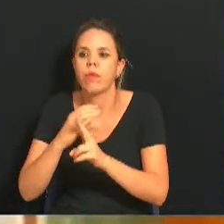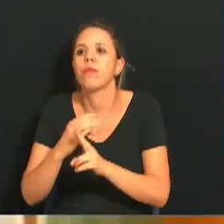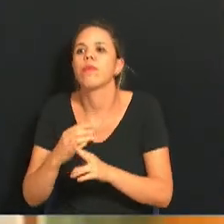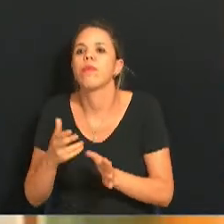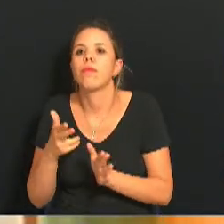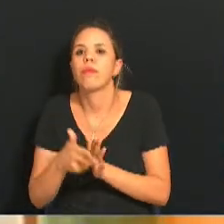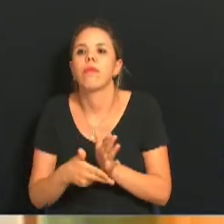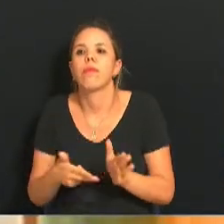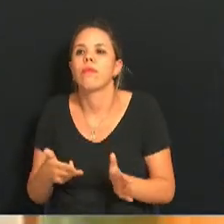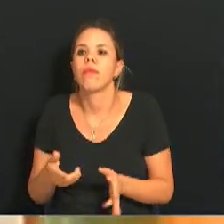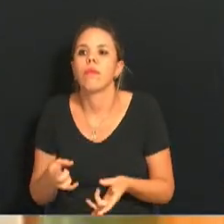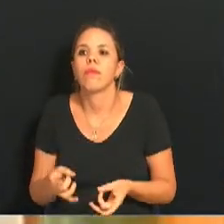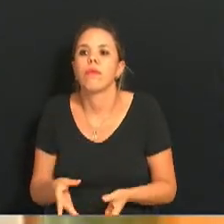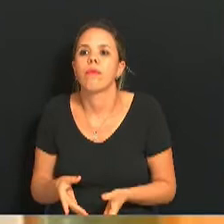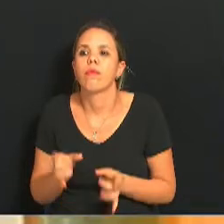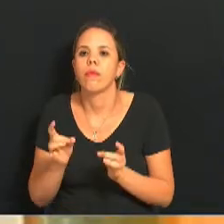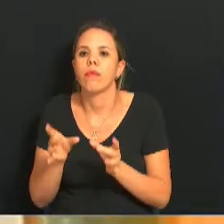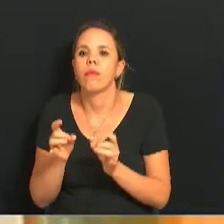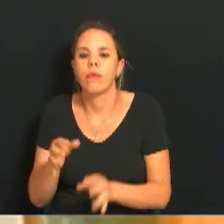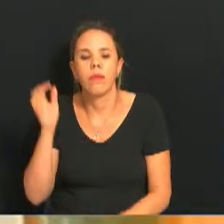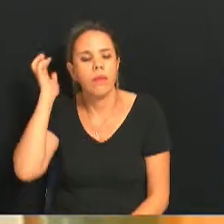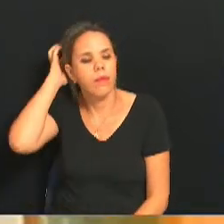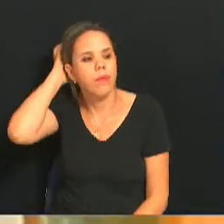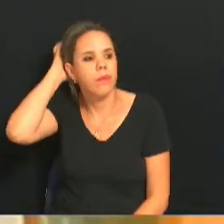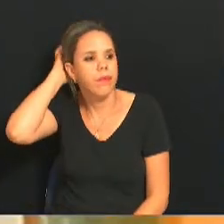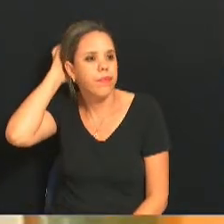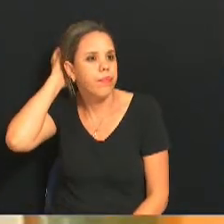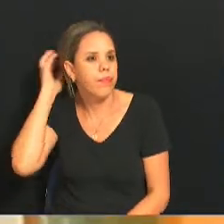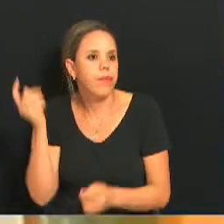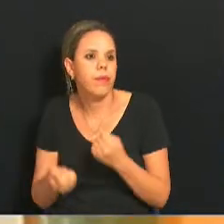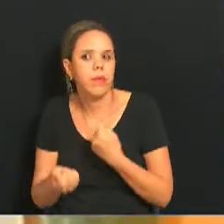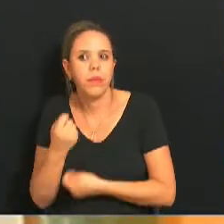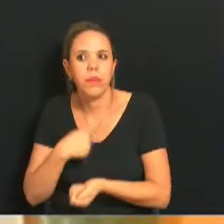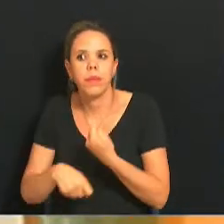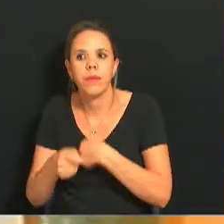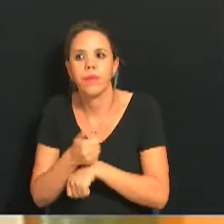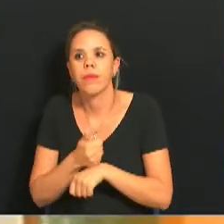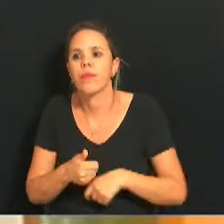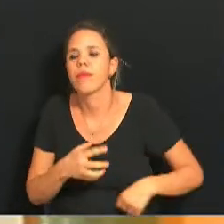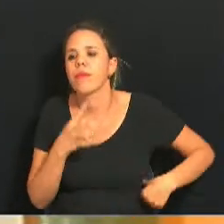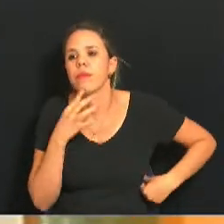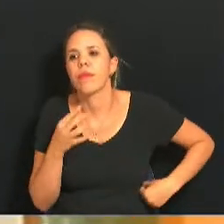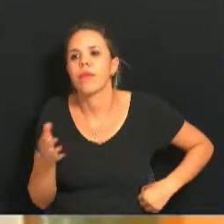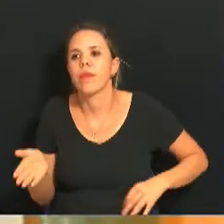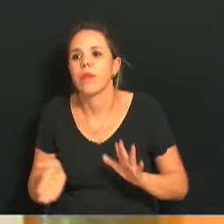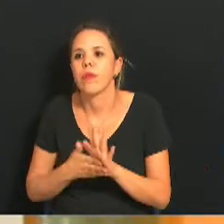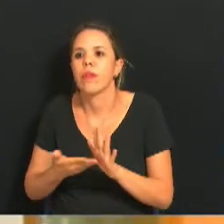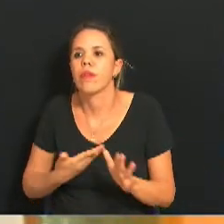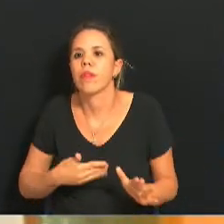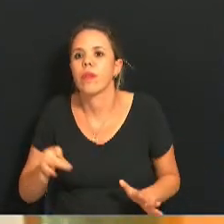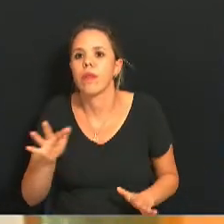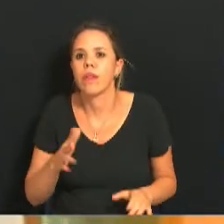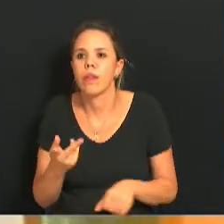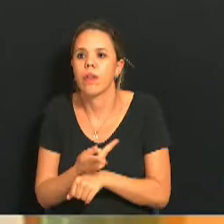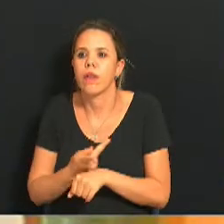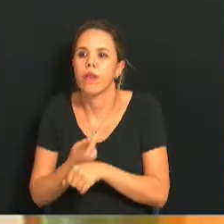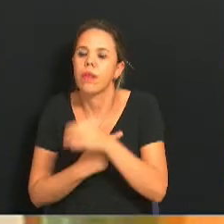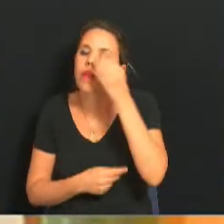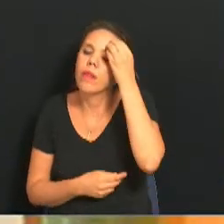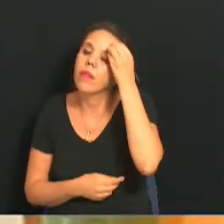nisso o restante eles gostariam de vender e fazer negócio com a área foi essa proposta que o governo federal nos procurou